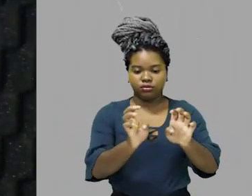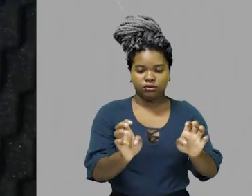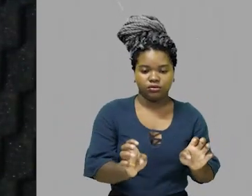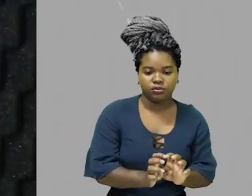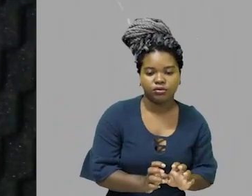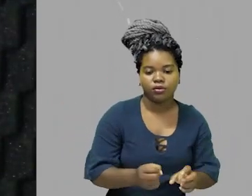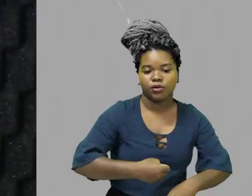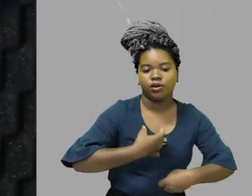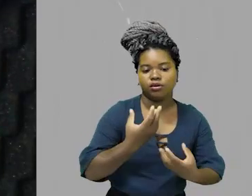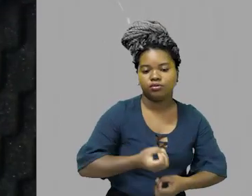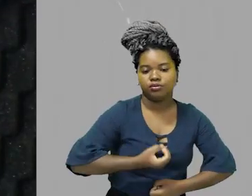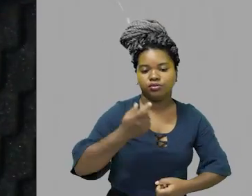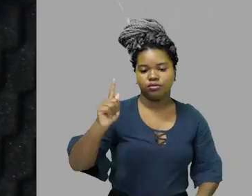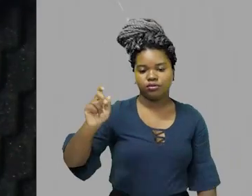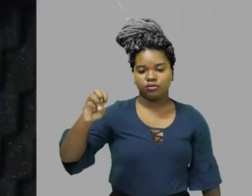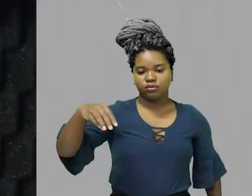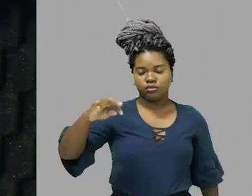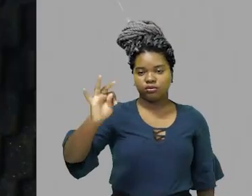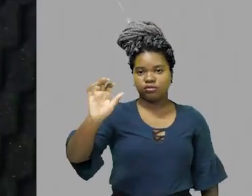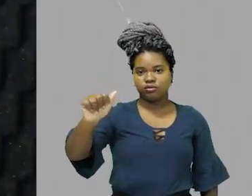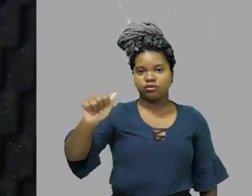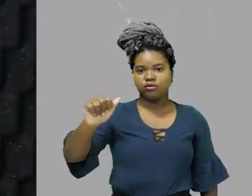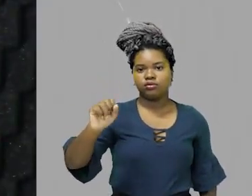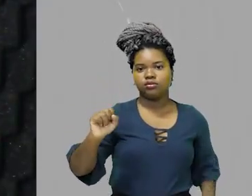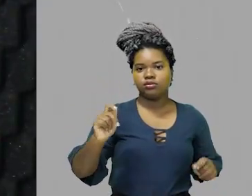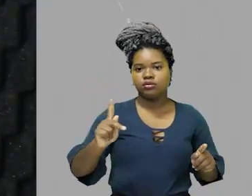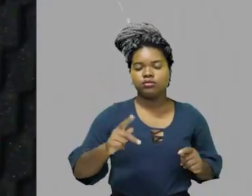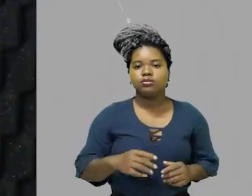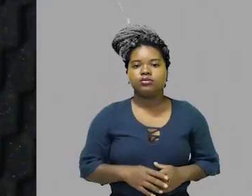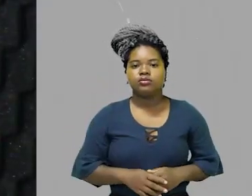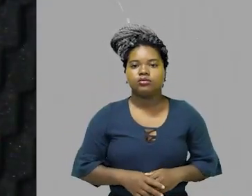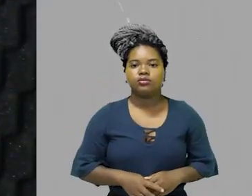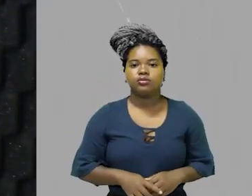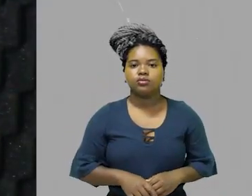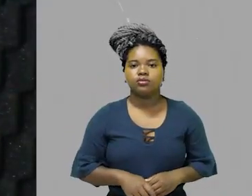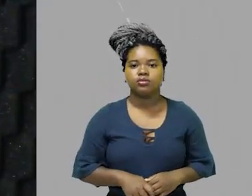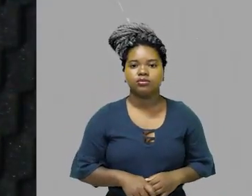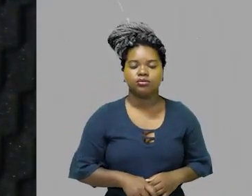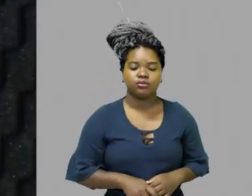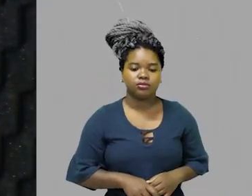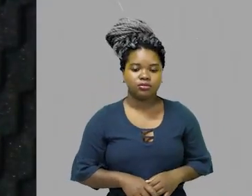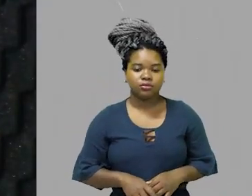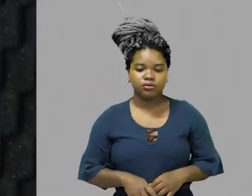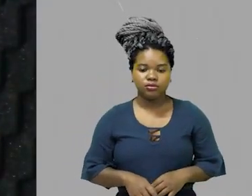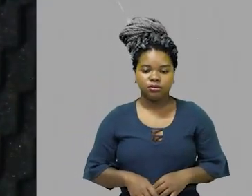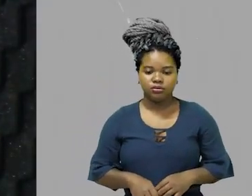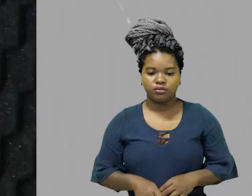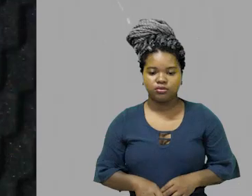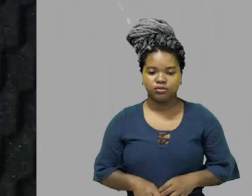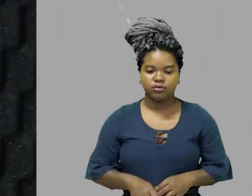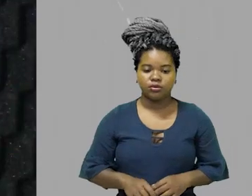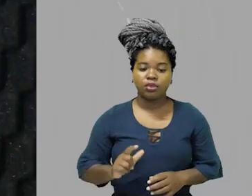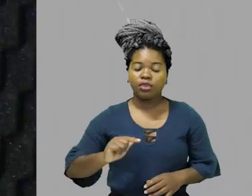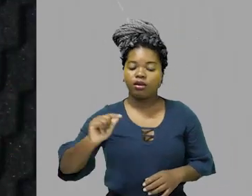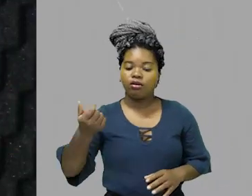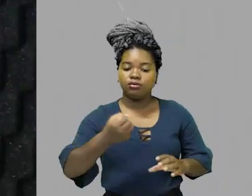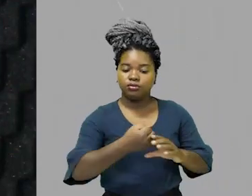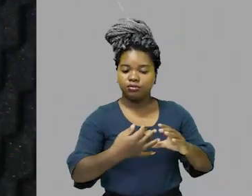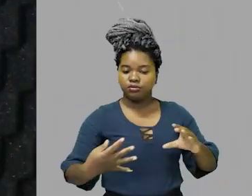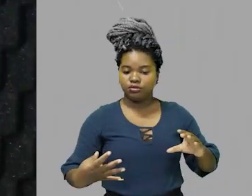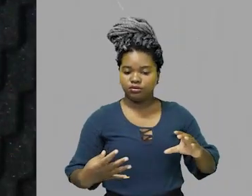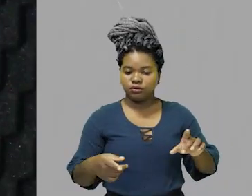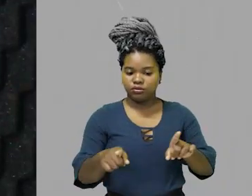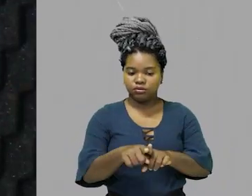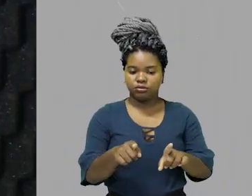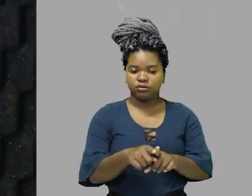de gametas revestida por células estéreis. Ok? Outra característica que está